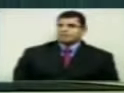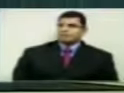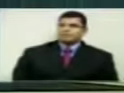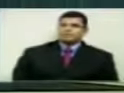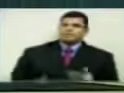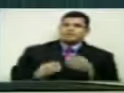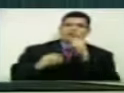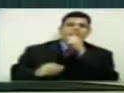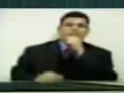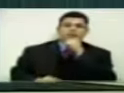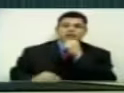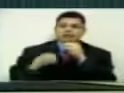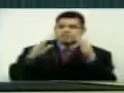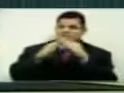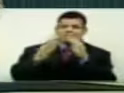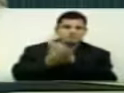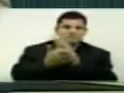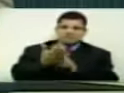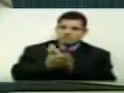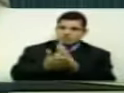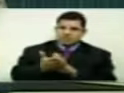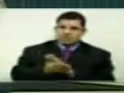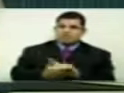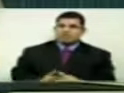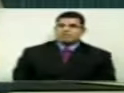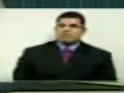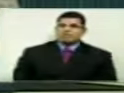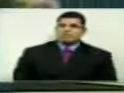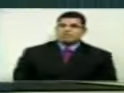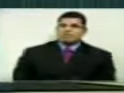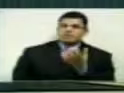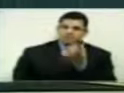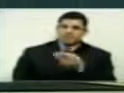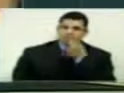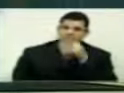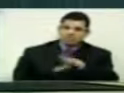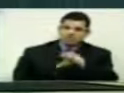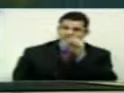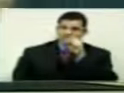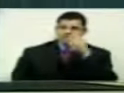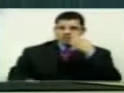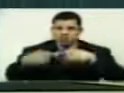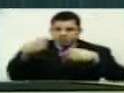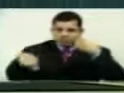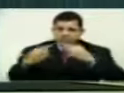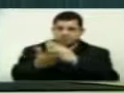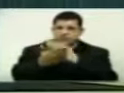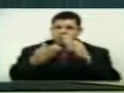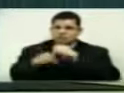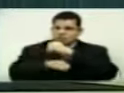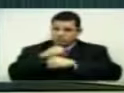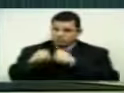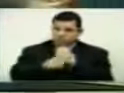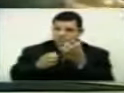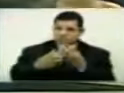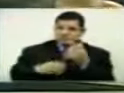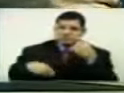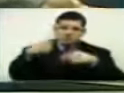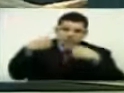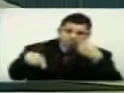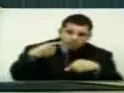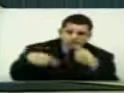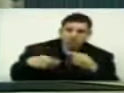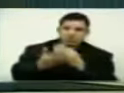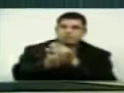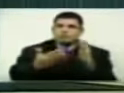uma gota de água ainda na casa de ninguém. Eu quero resgatar aquele debate do início do ano. Porque no debate